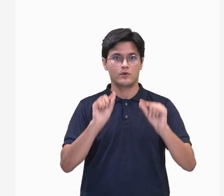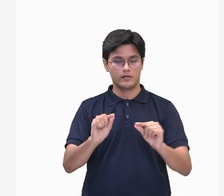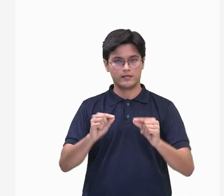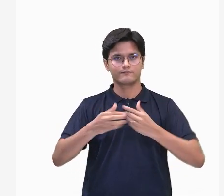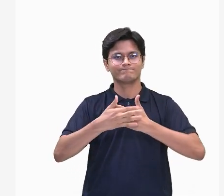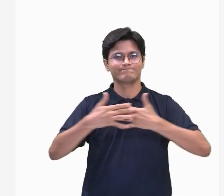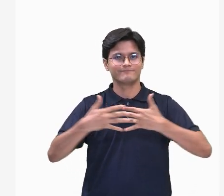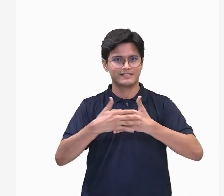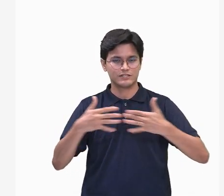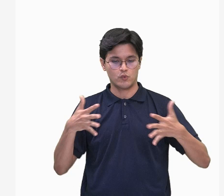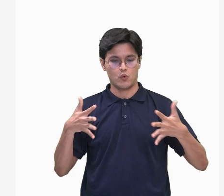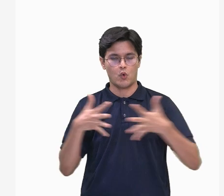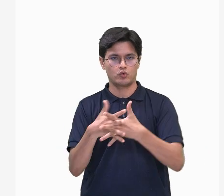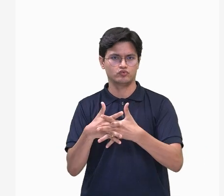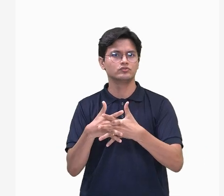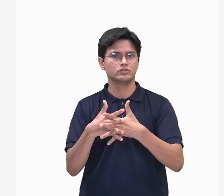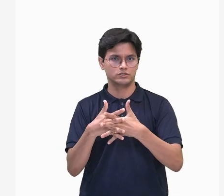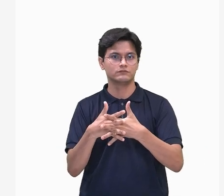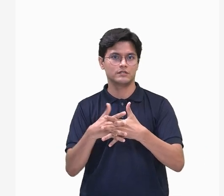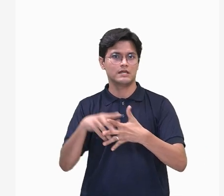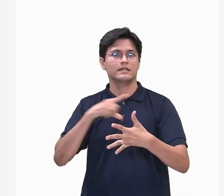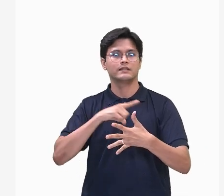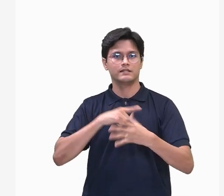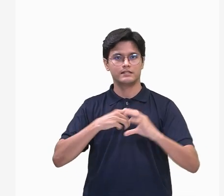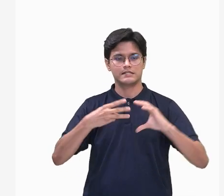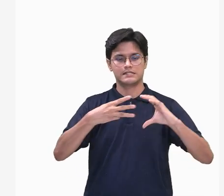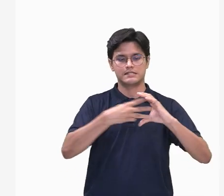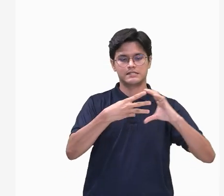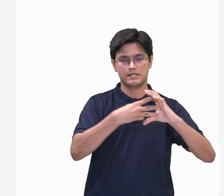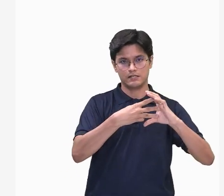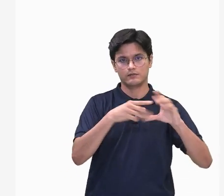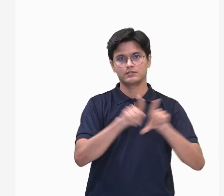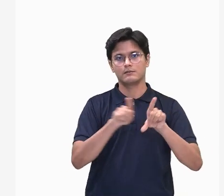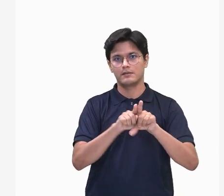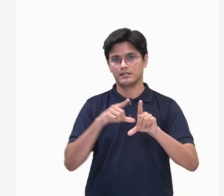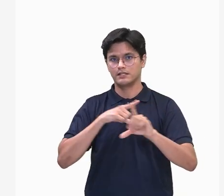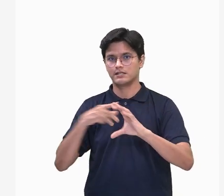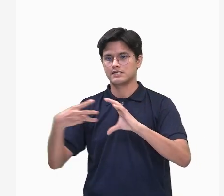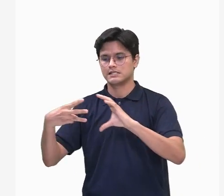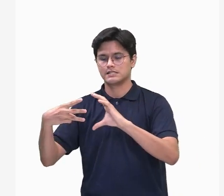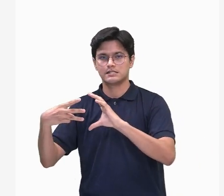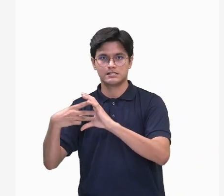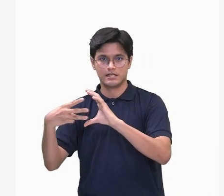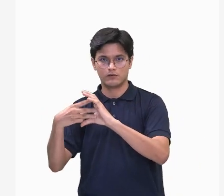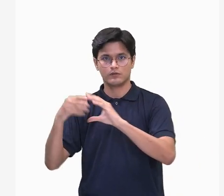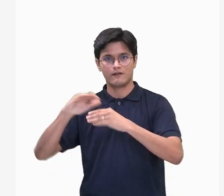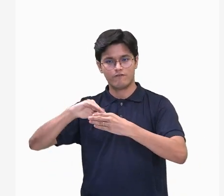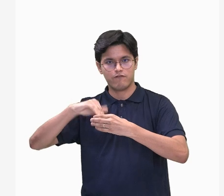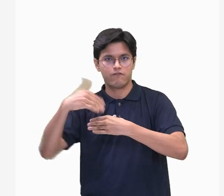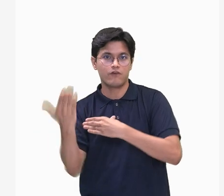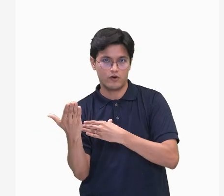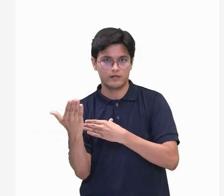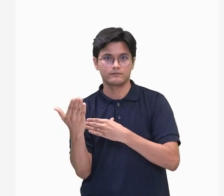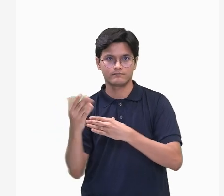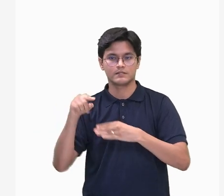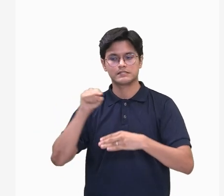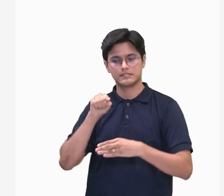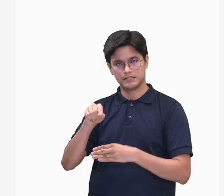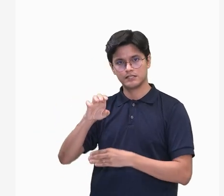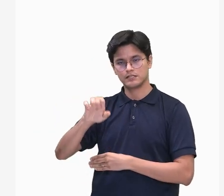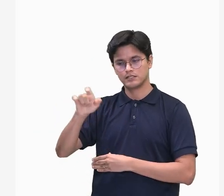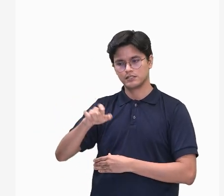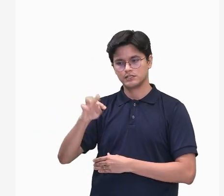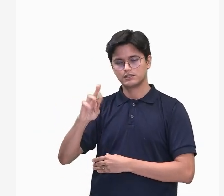conjuntivo, o que acontece? Tem a célula e tem a matriz extracelular. A matriz extracelular